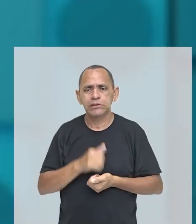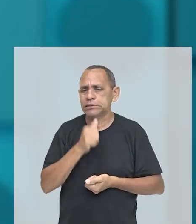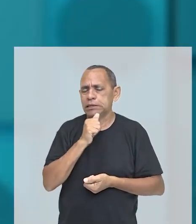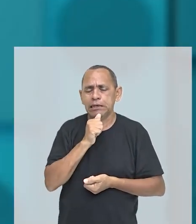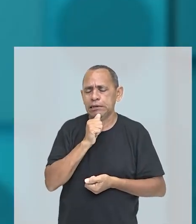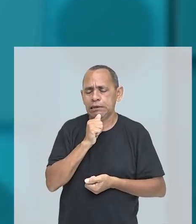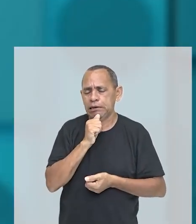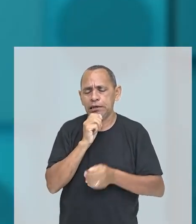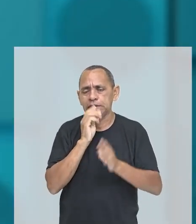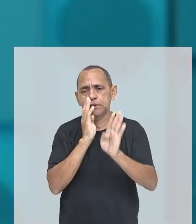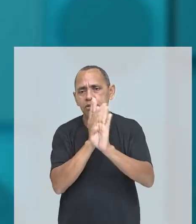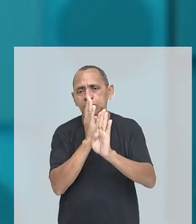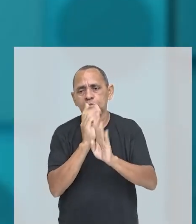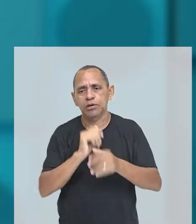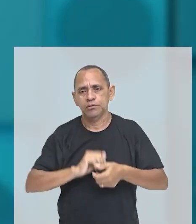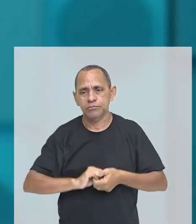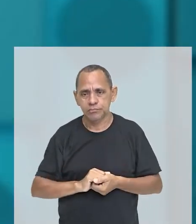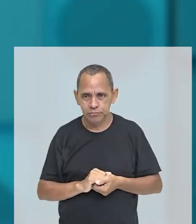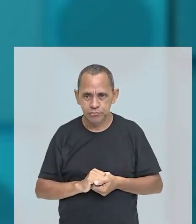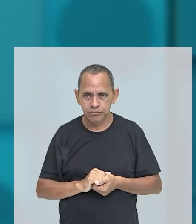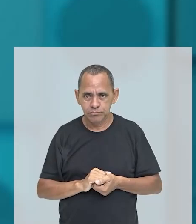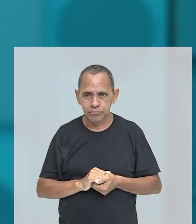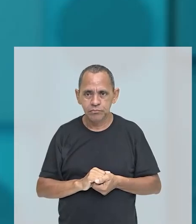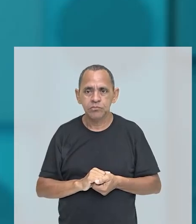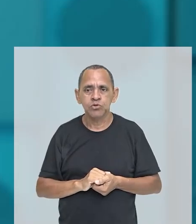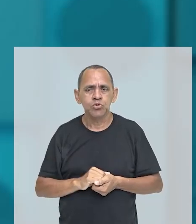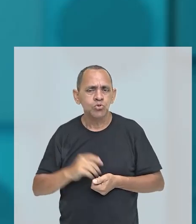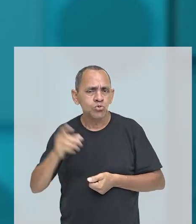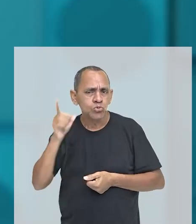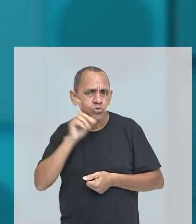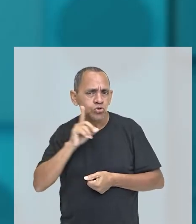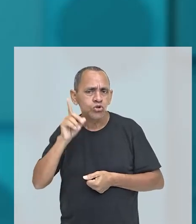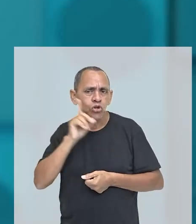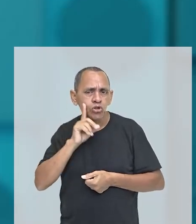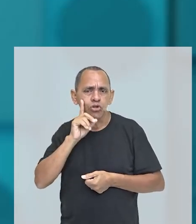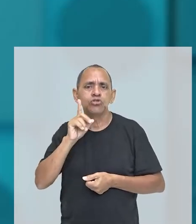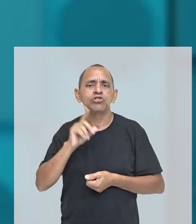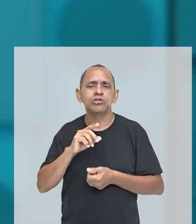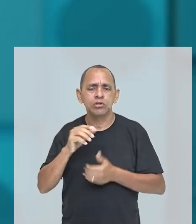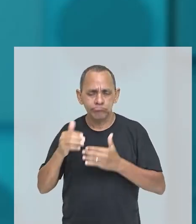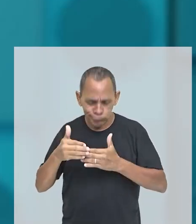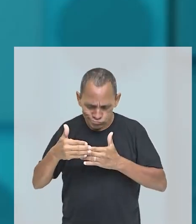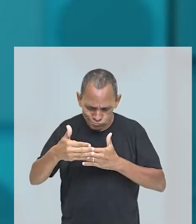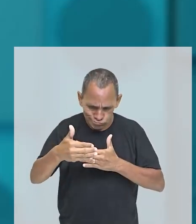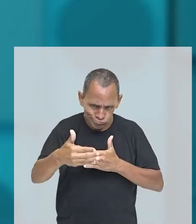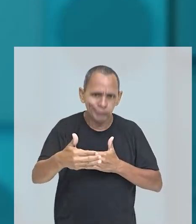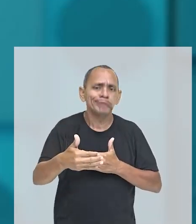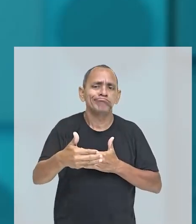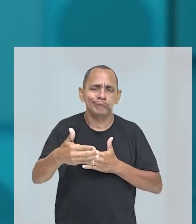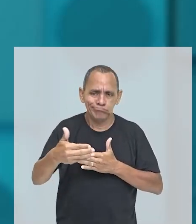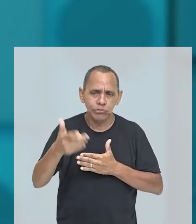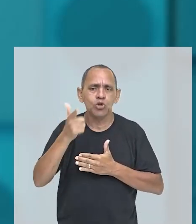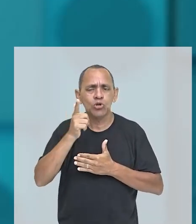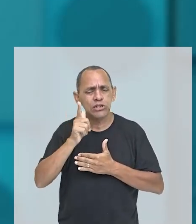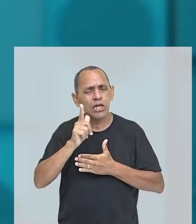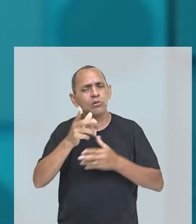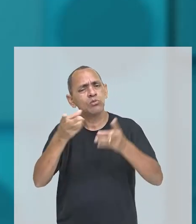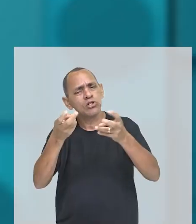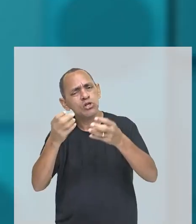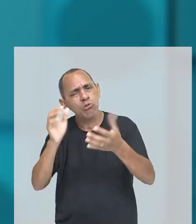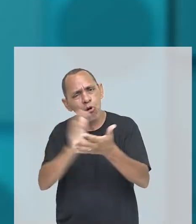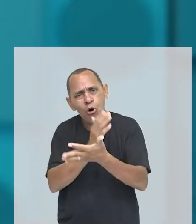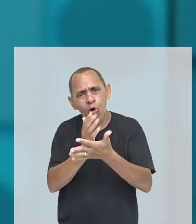foi descoberta. Né? Então, a todos os dias, né, a gente descobre mais planetas, mais galáxias, enfim, elementos que